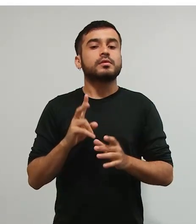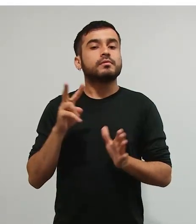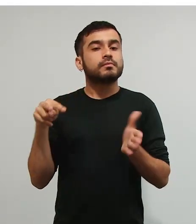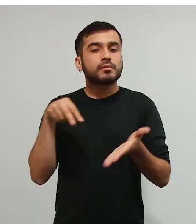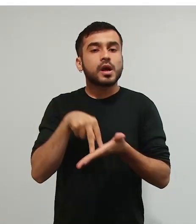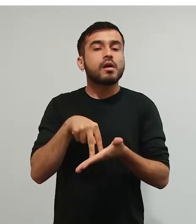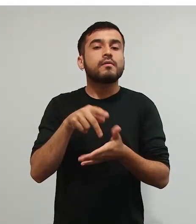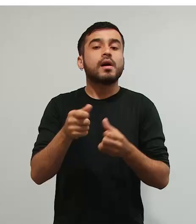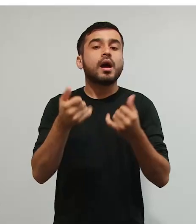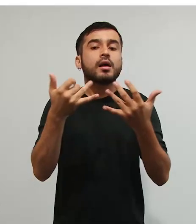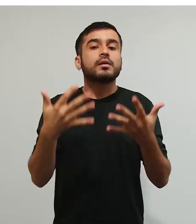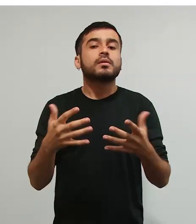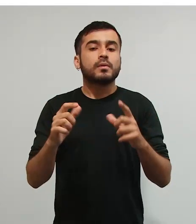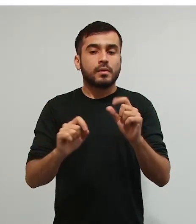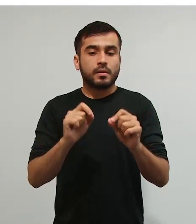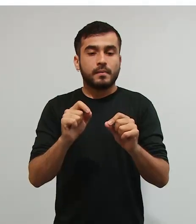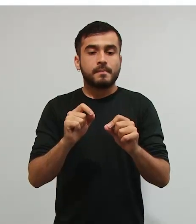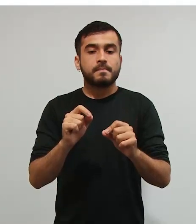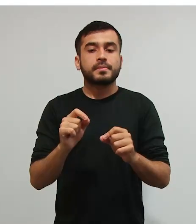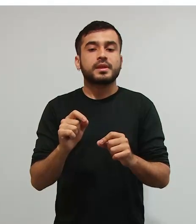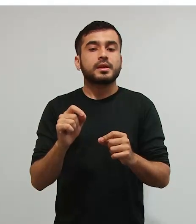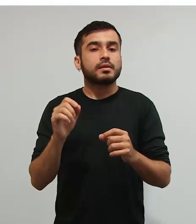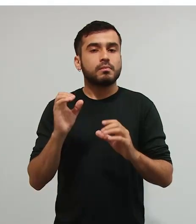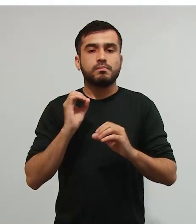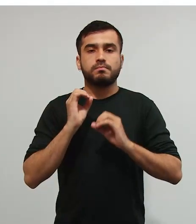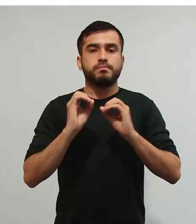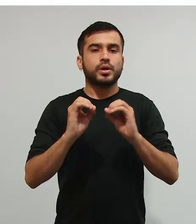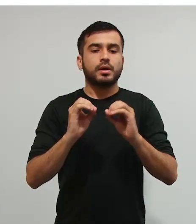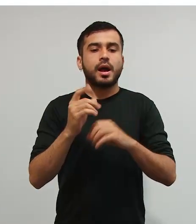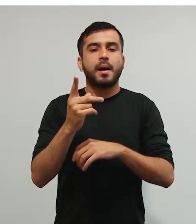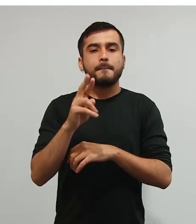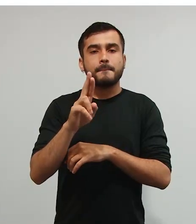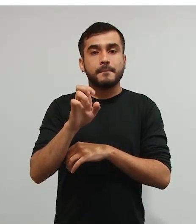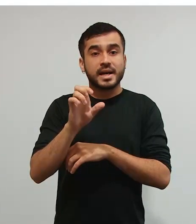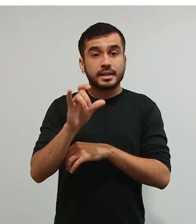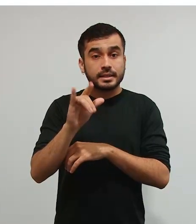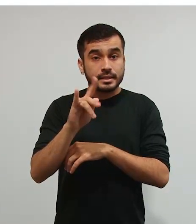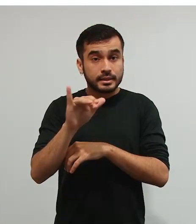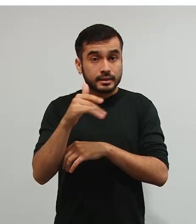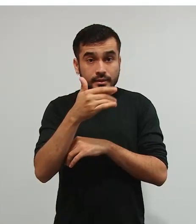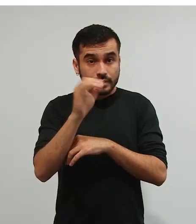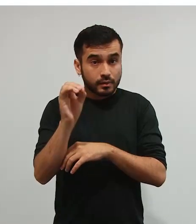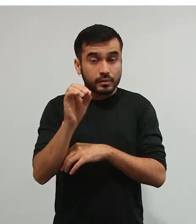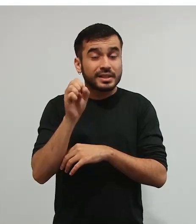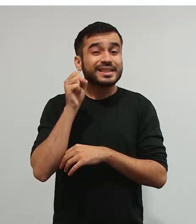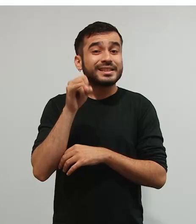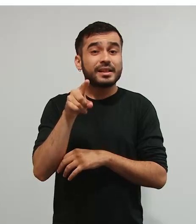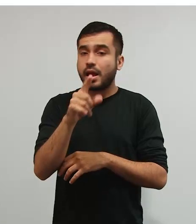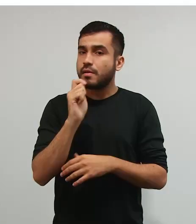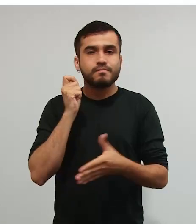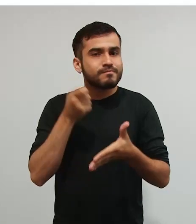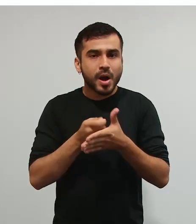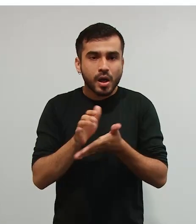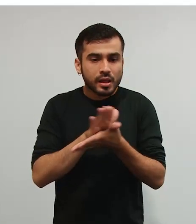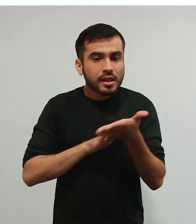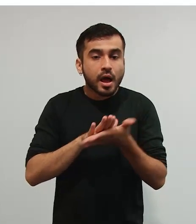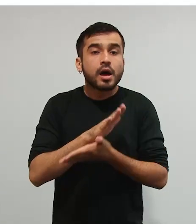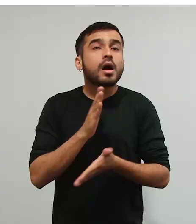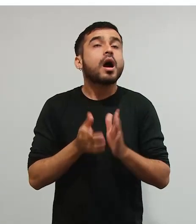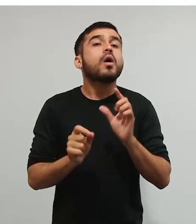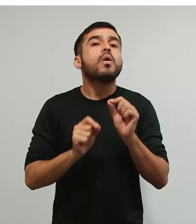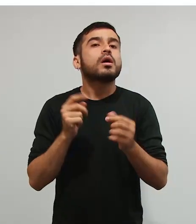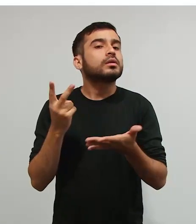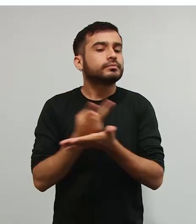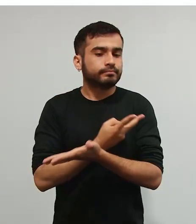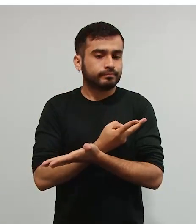réu, vai interromper a prescrição, ou seja, ela zera a prescrição. E se ele não pagar a dívida nem garantir a execução, o que vai